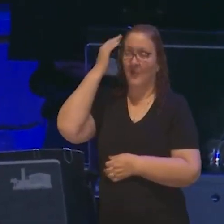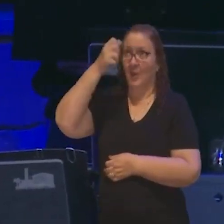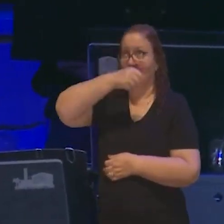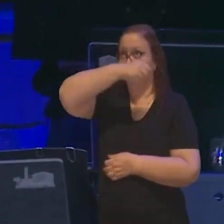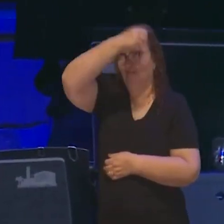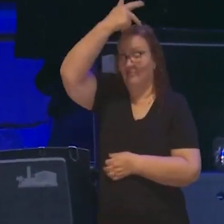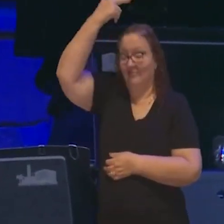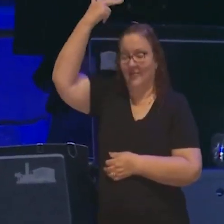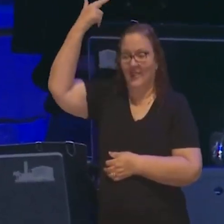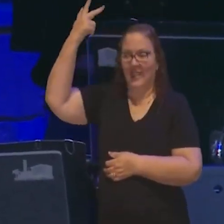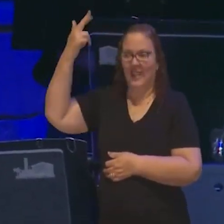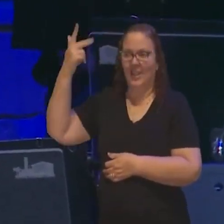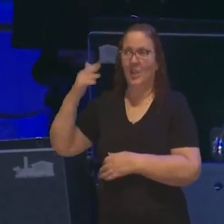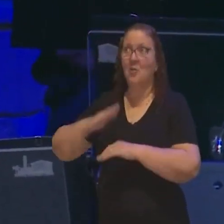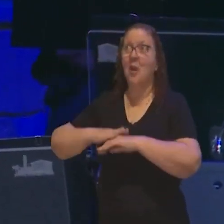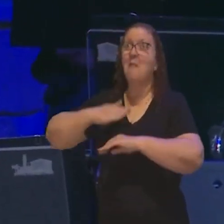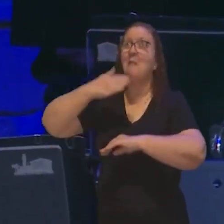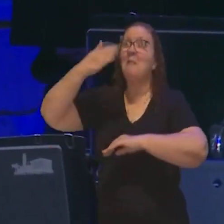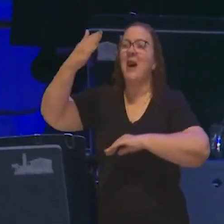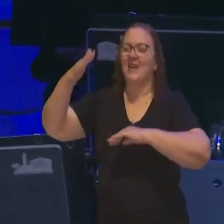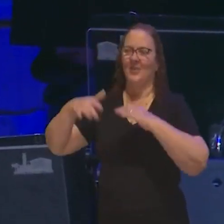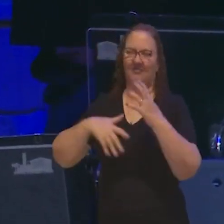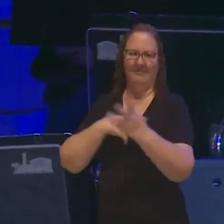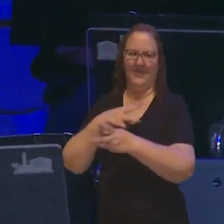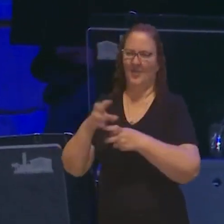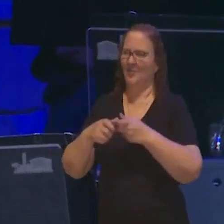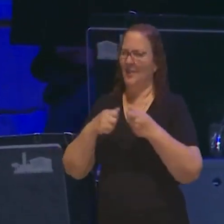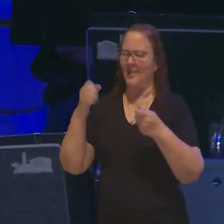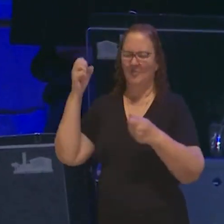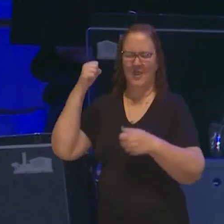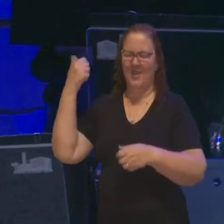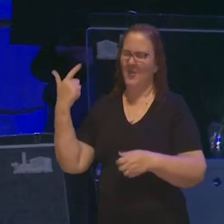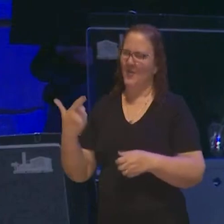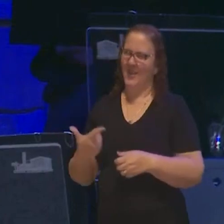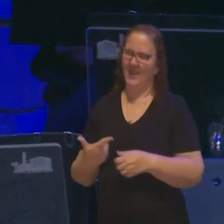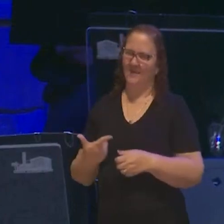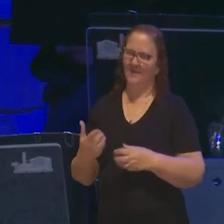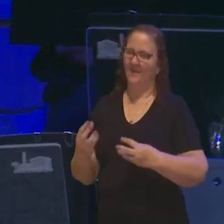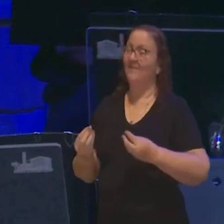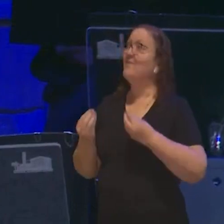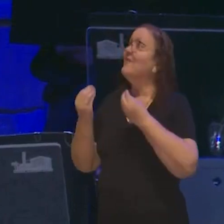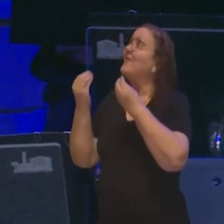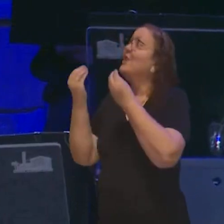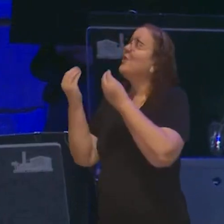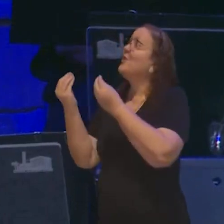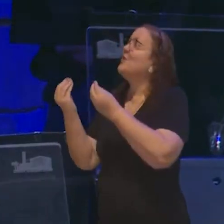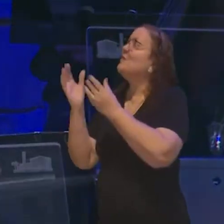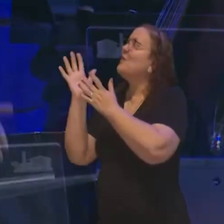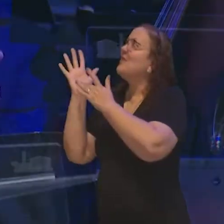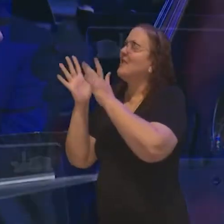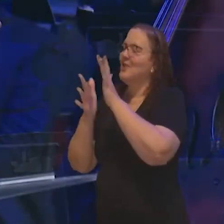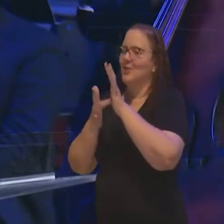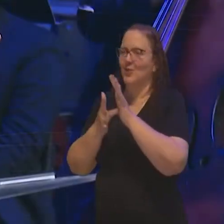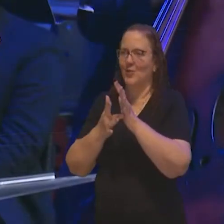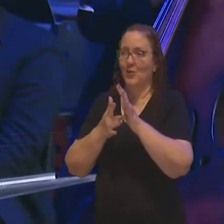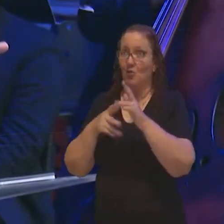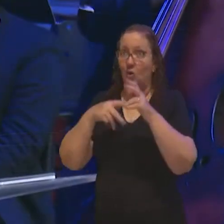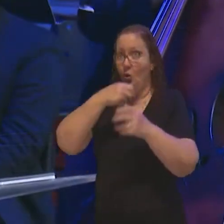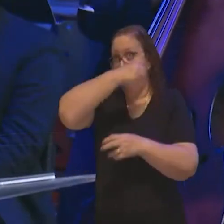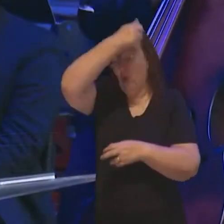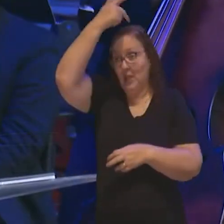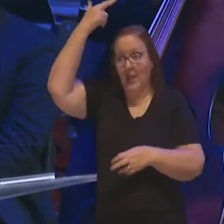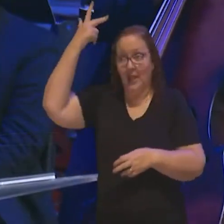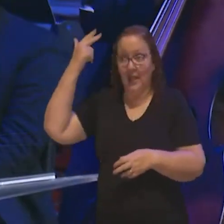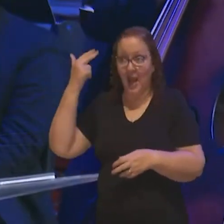Natal é mais que um presente que nós damos. Natal é o maior presente que